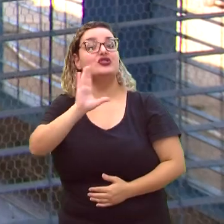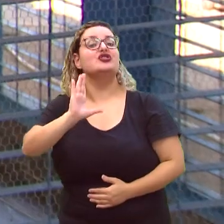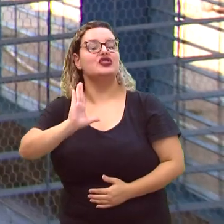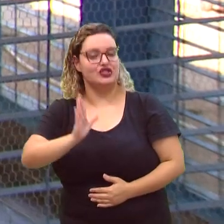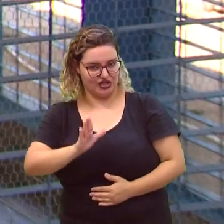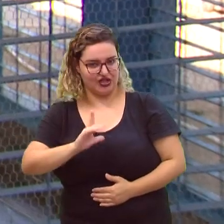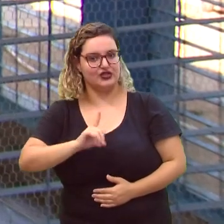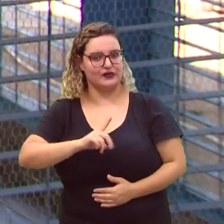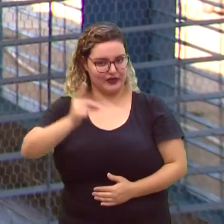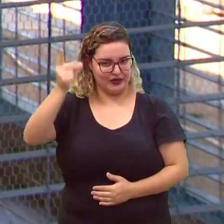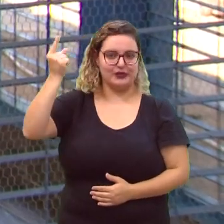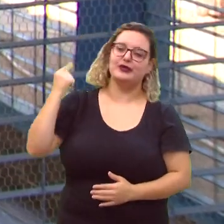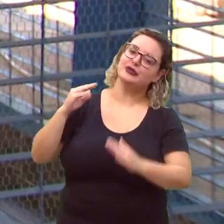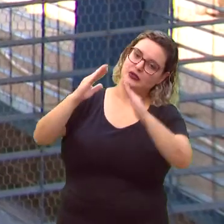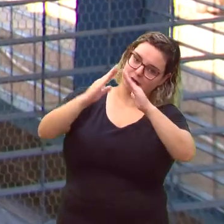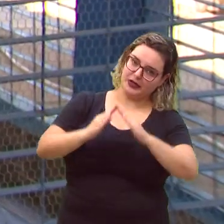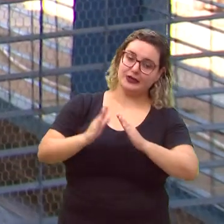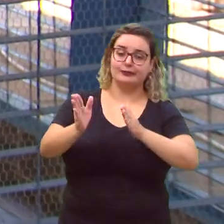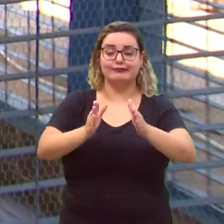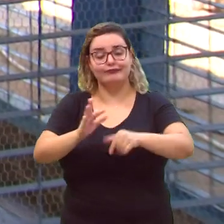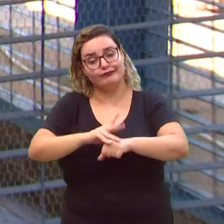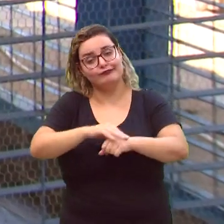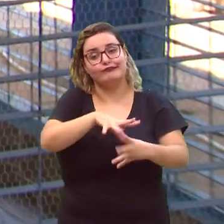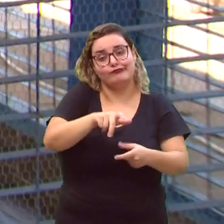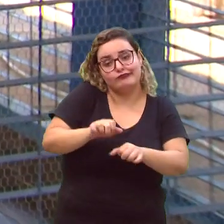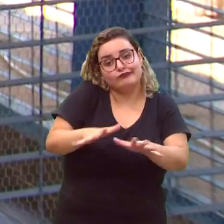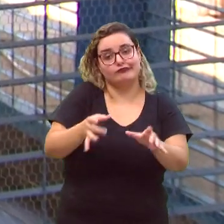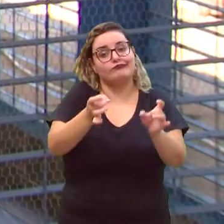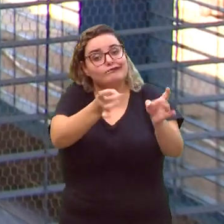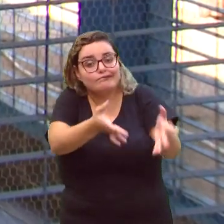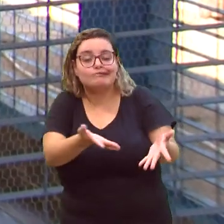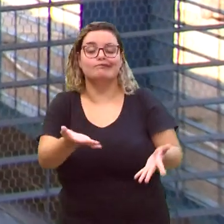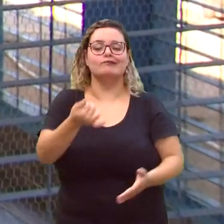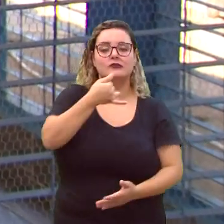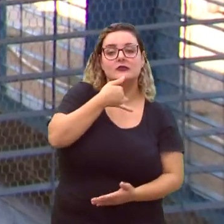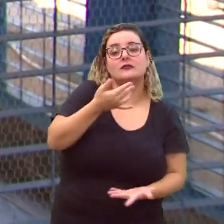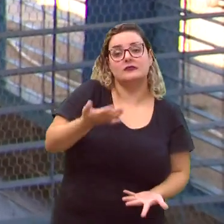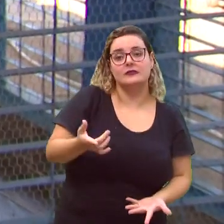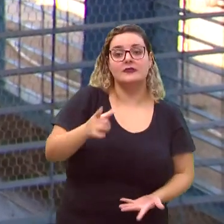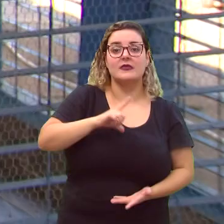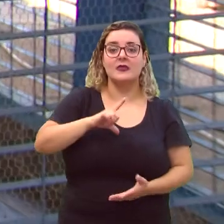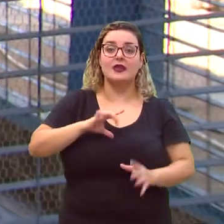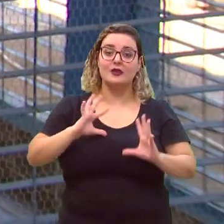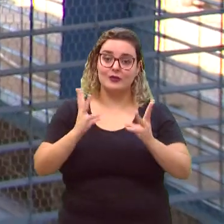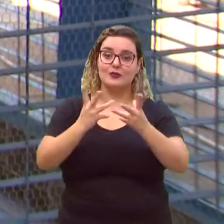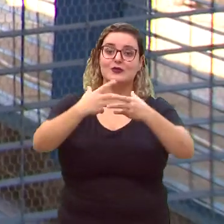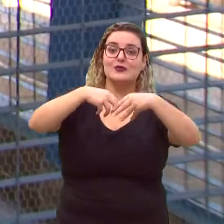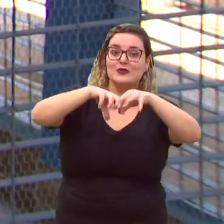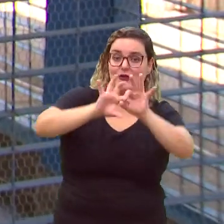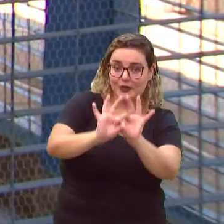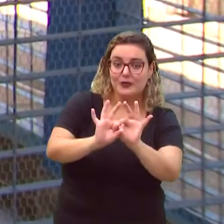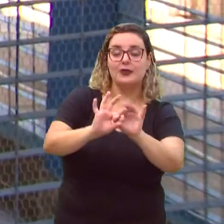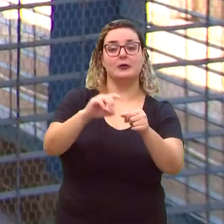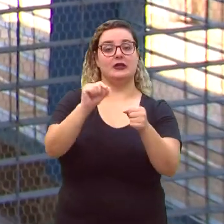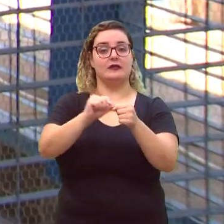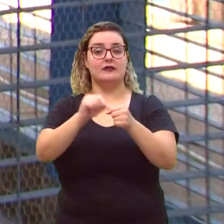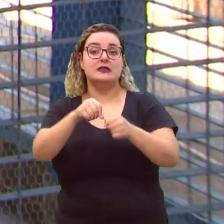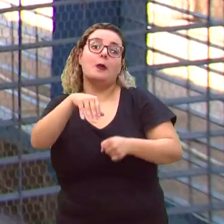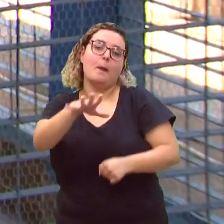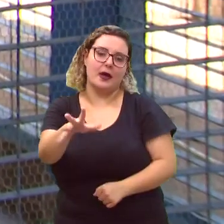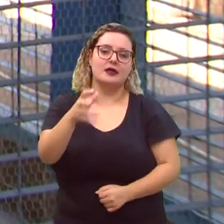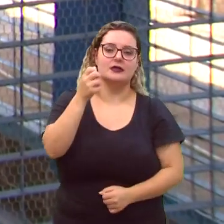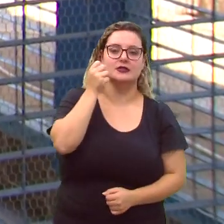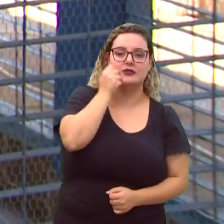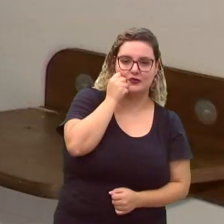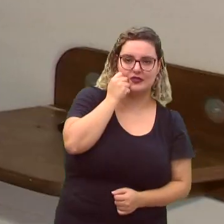tiveram um lar e por conta da pandemia foram abandonados. Então a gente tem essa campanha para que a gente consiga fazer